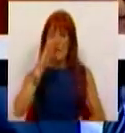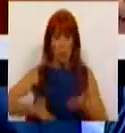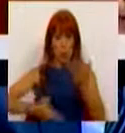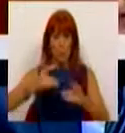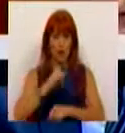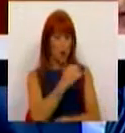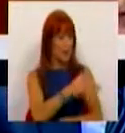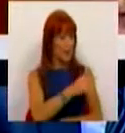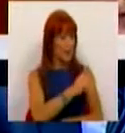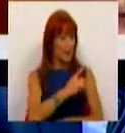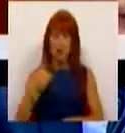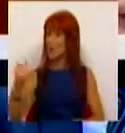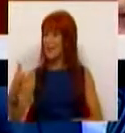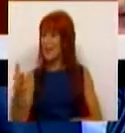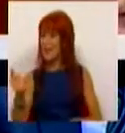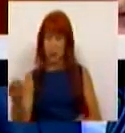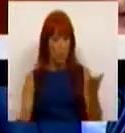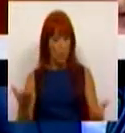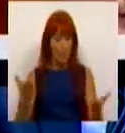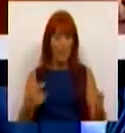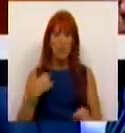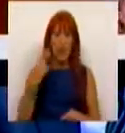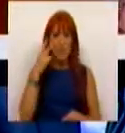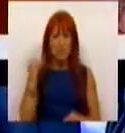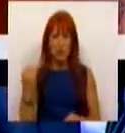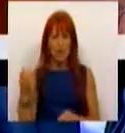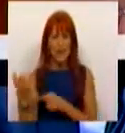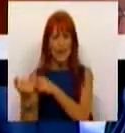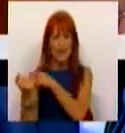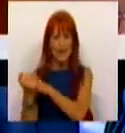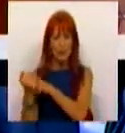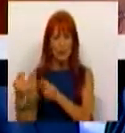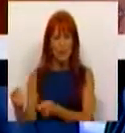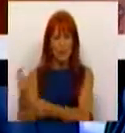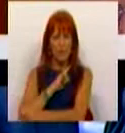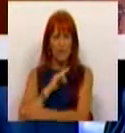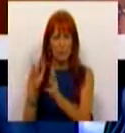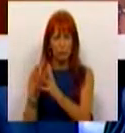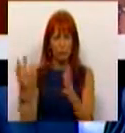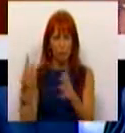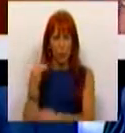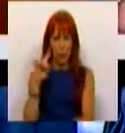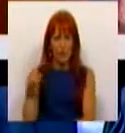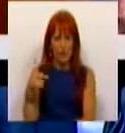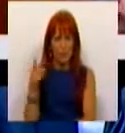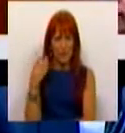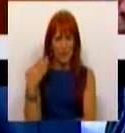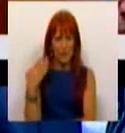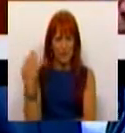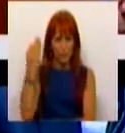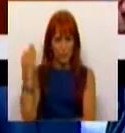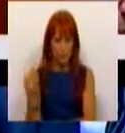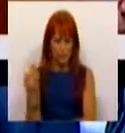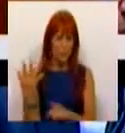compararmos 2016 com 2015, nós vemos que em 2015 o investimento privado crescia